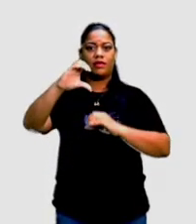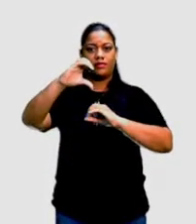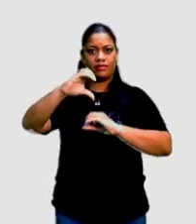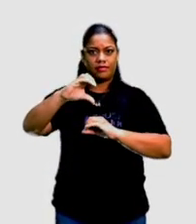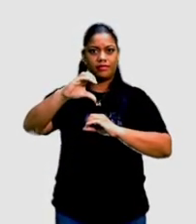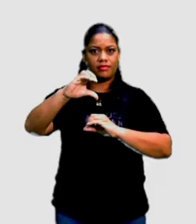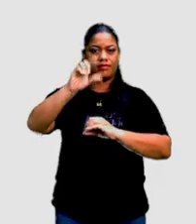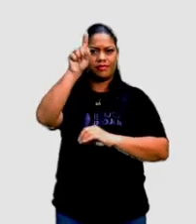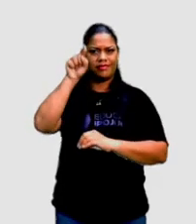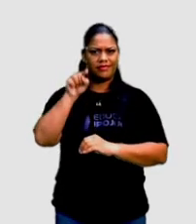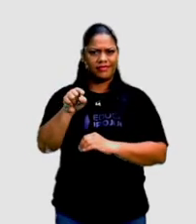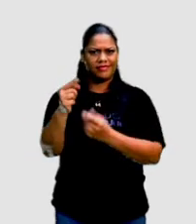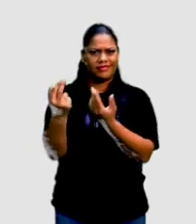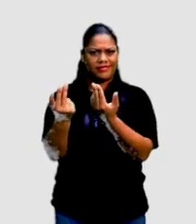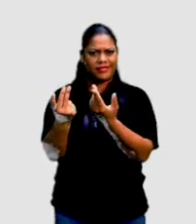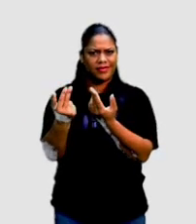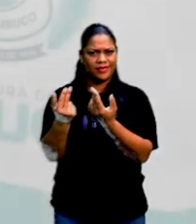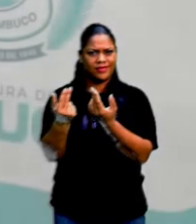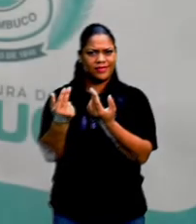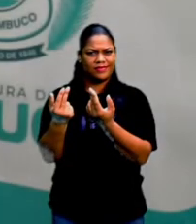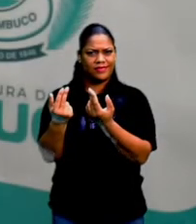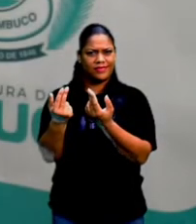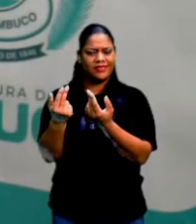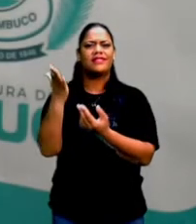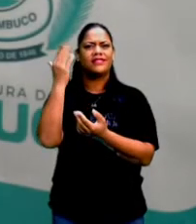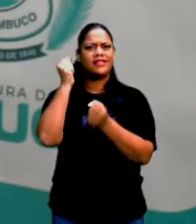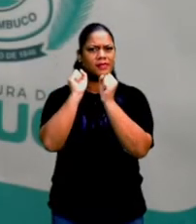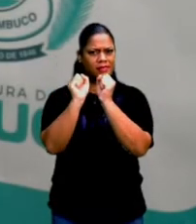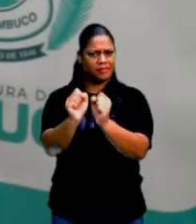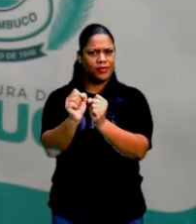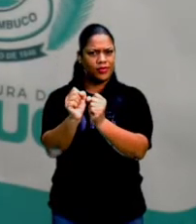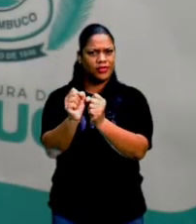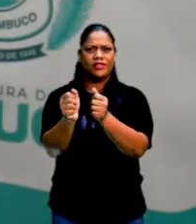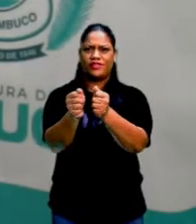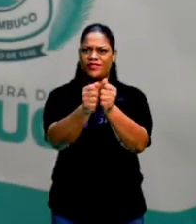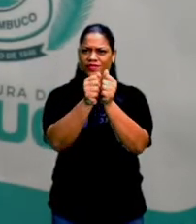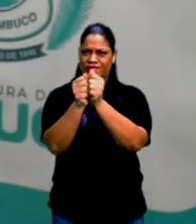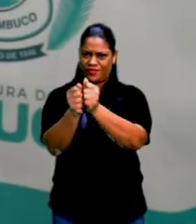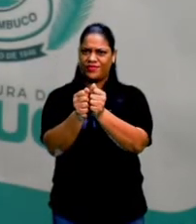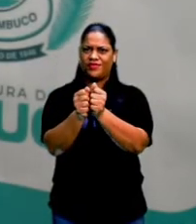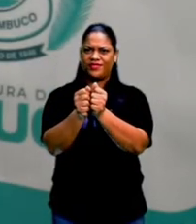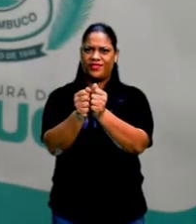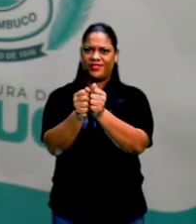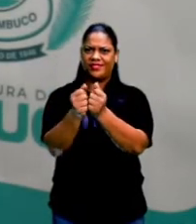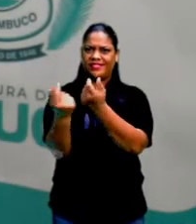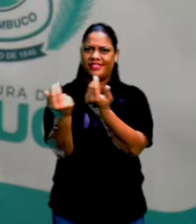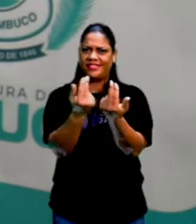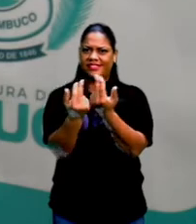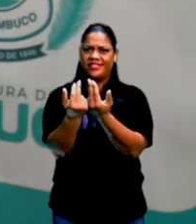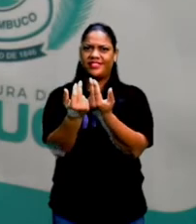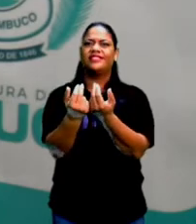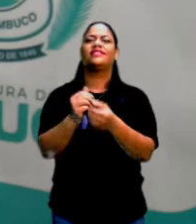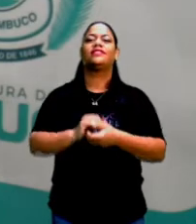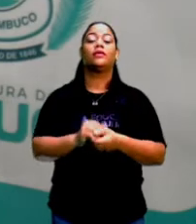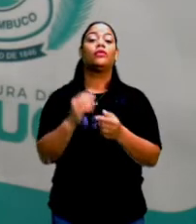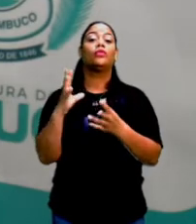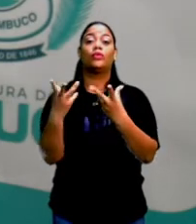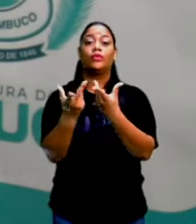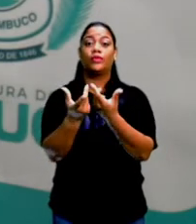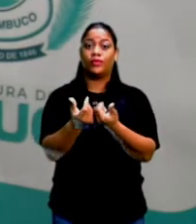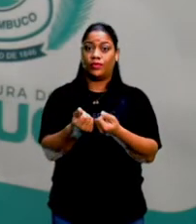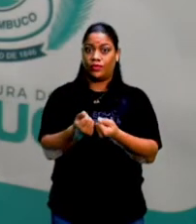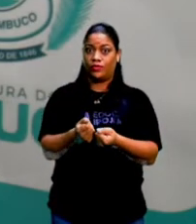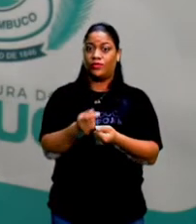e exclamação ao mesmo tempo? Pois é, sabia que pode ser empregado exclamação e interrogação ao mesmo tempo? Porque tudo depende